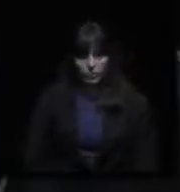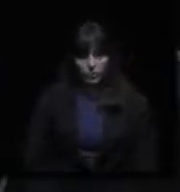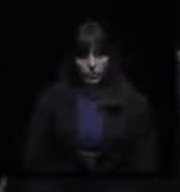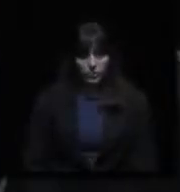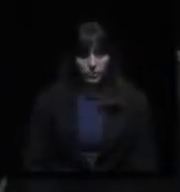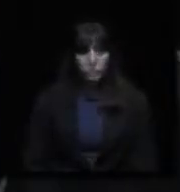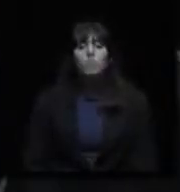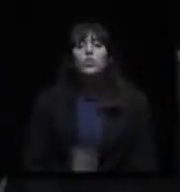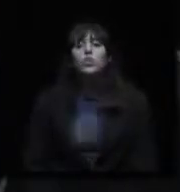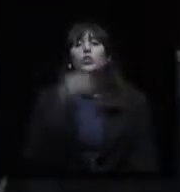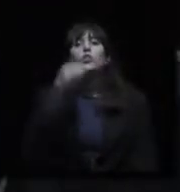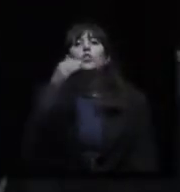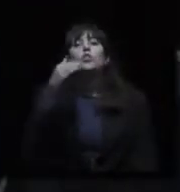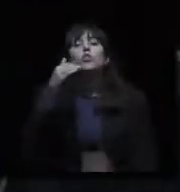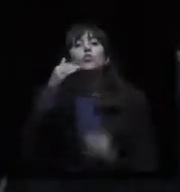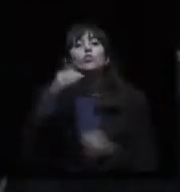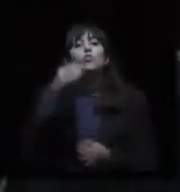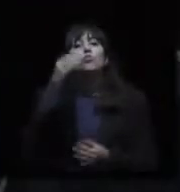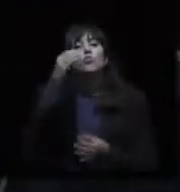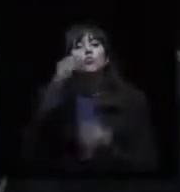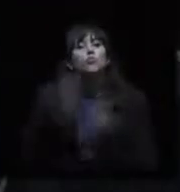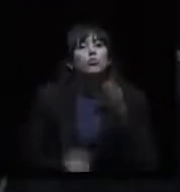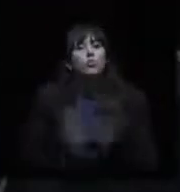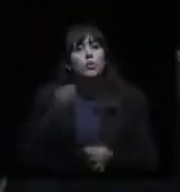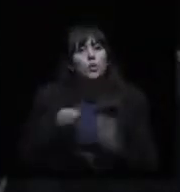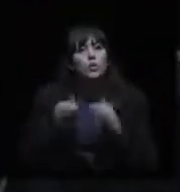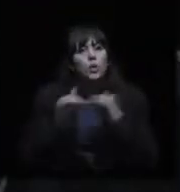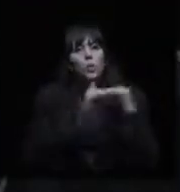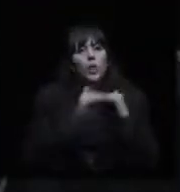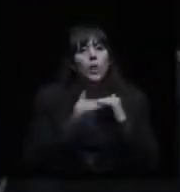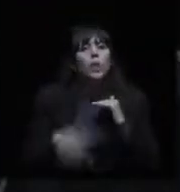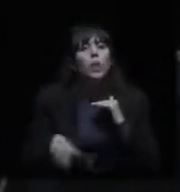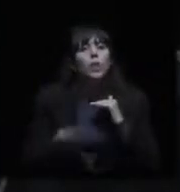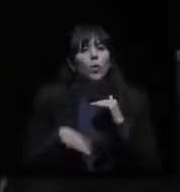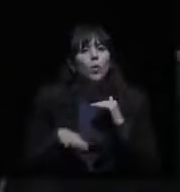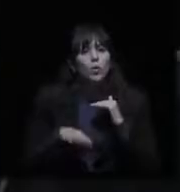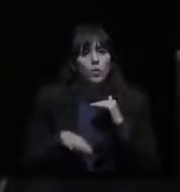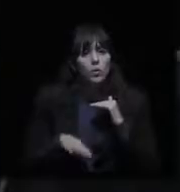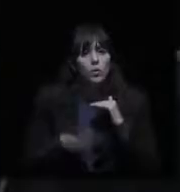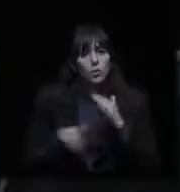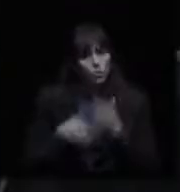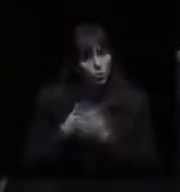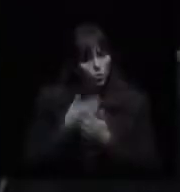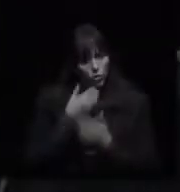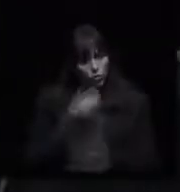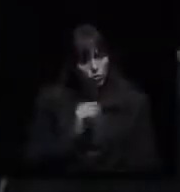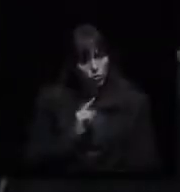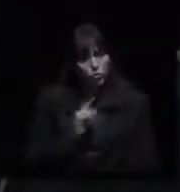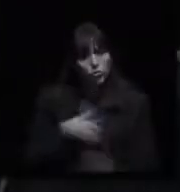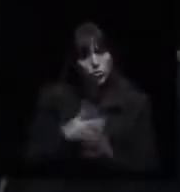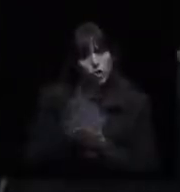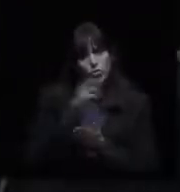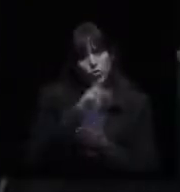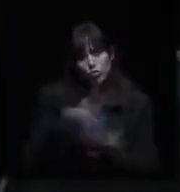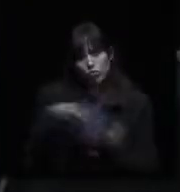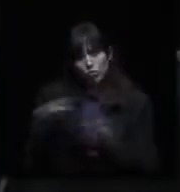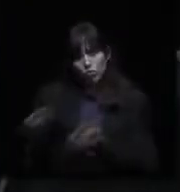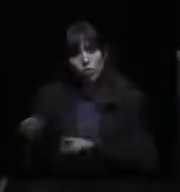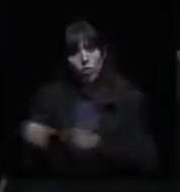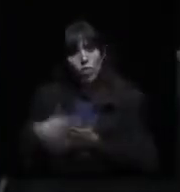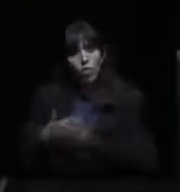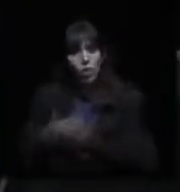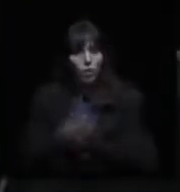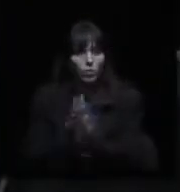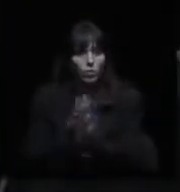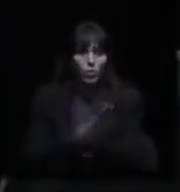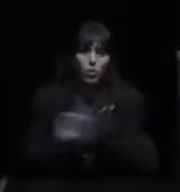aqui a justiça e a equidade? E perguntamos também se não será mais justo redirecionar as verbas para benefícios em prol de